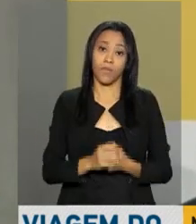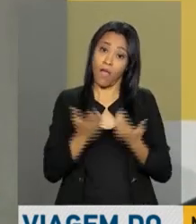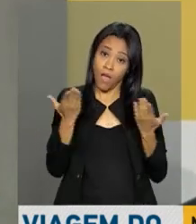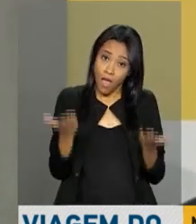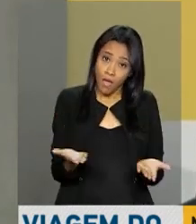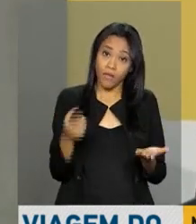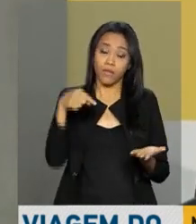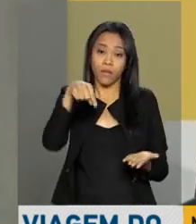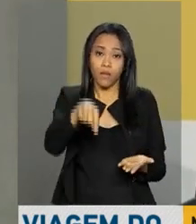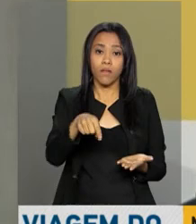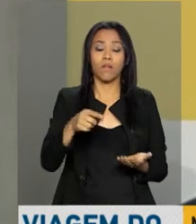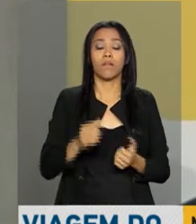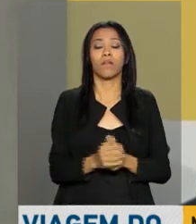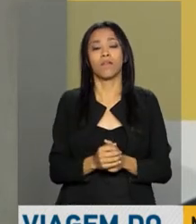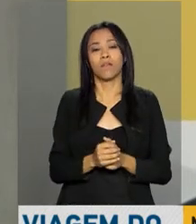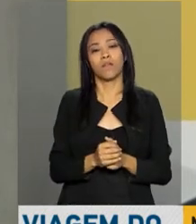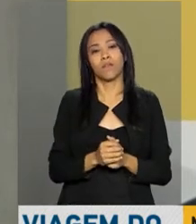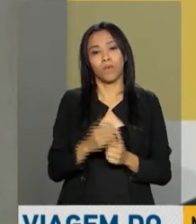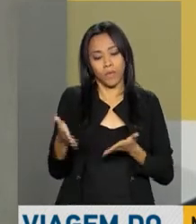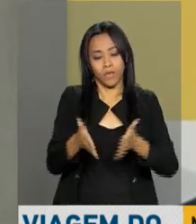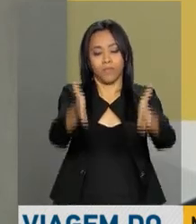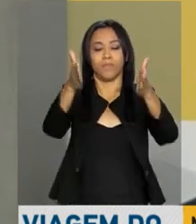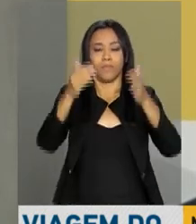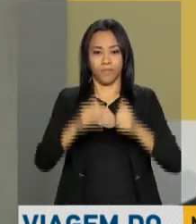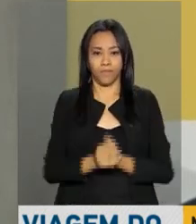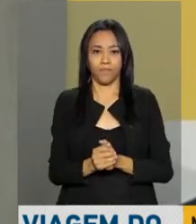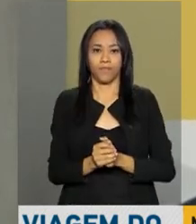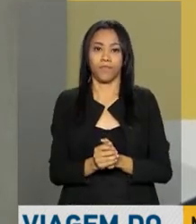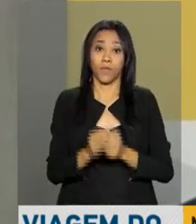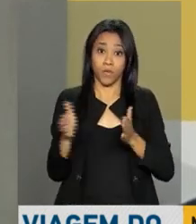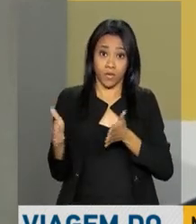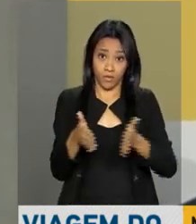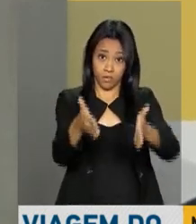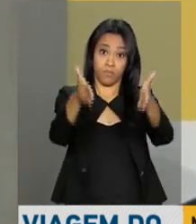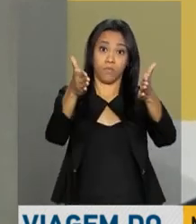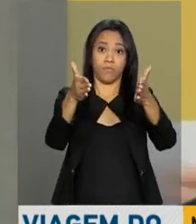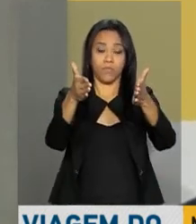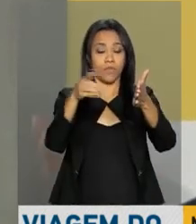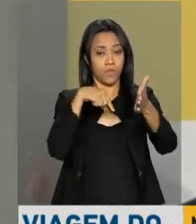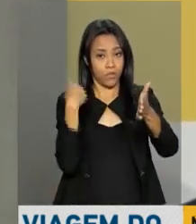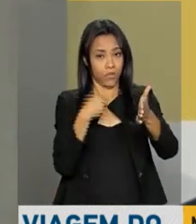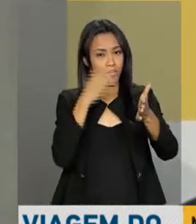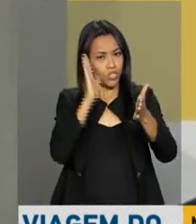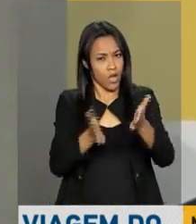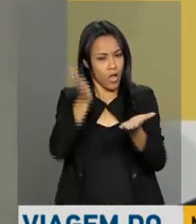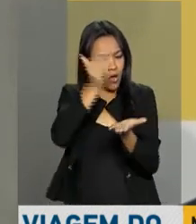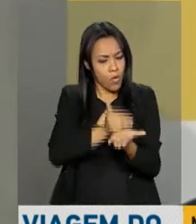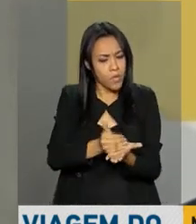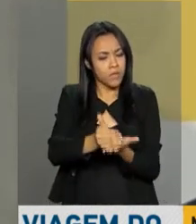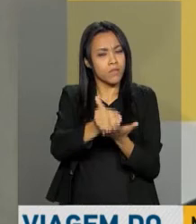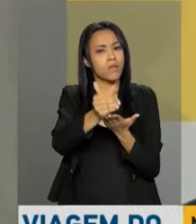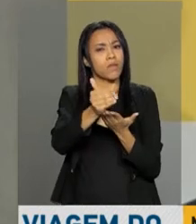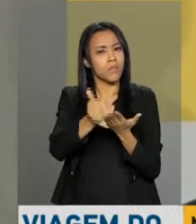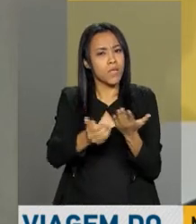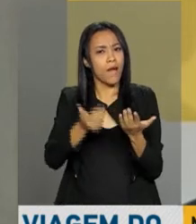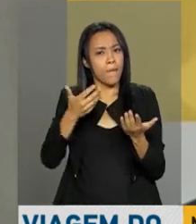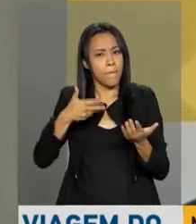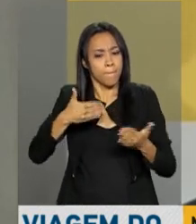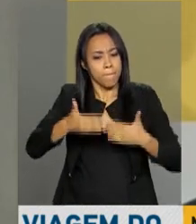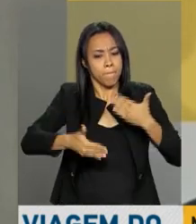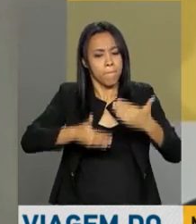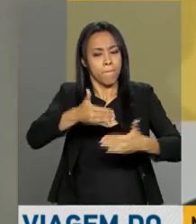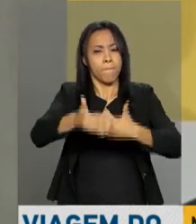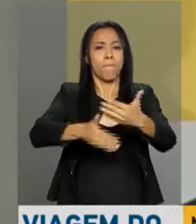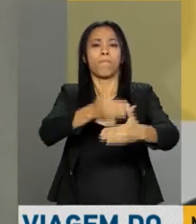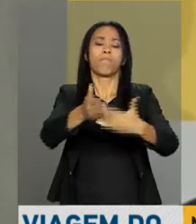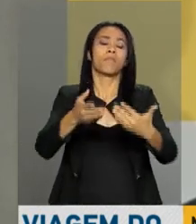este é o nosso caminho à frente é o caminho que nós já começamos a trilhar e do qual não